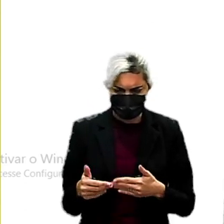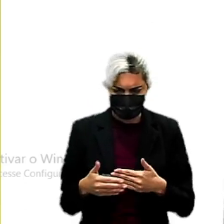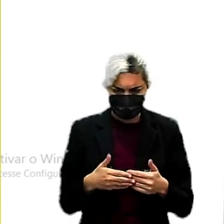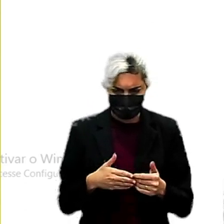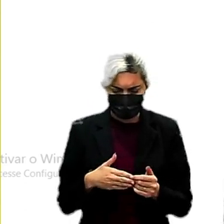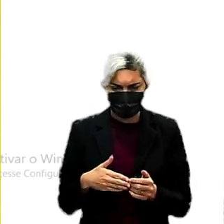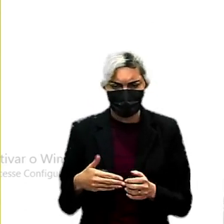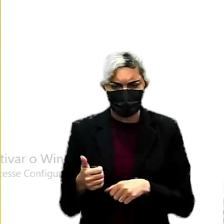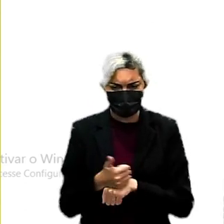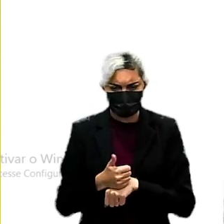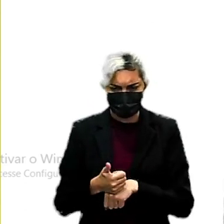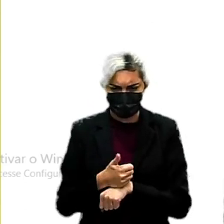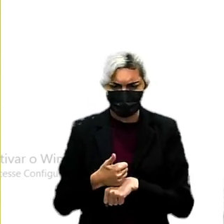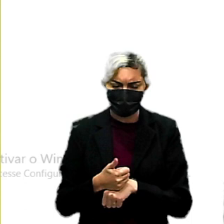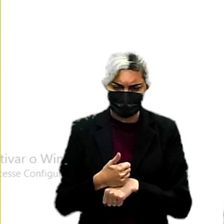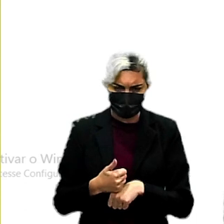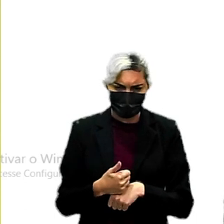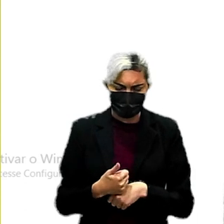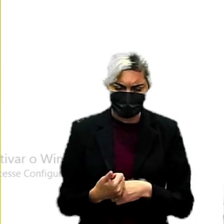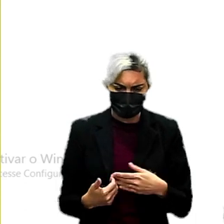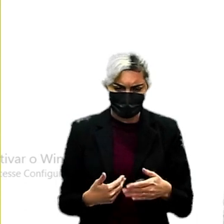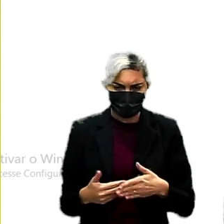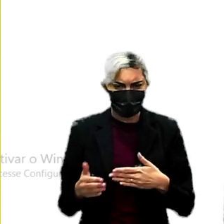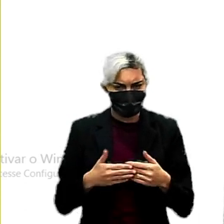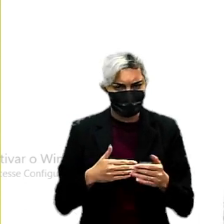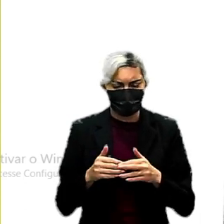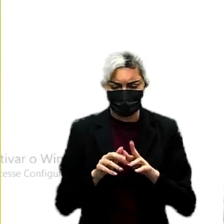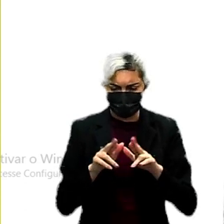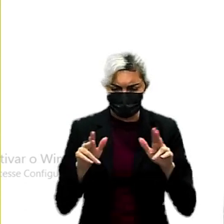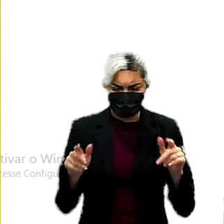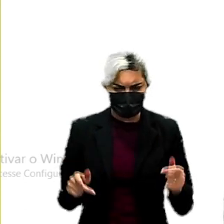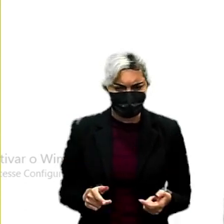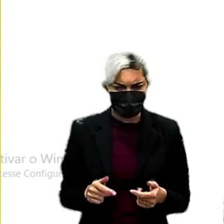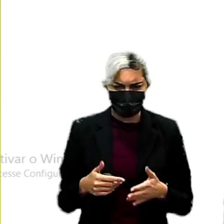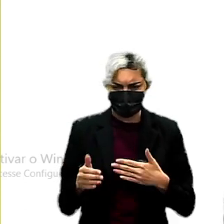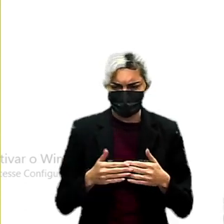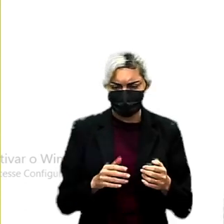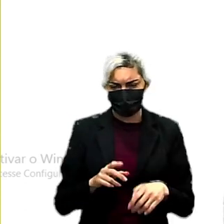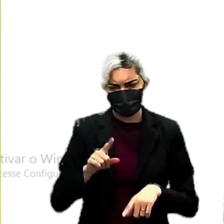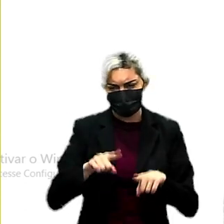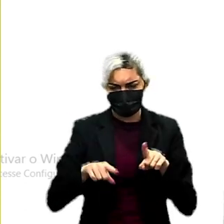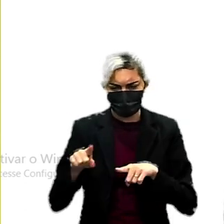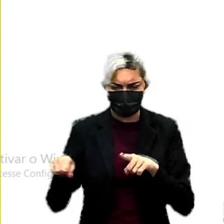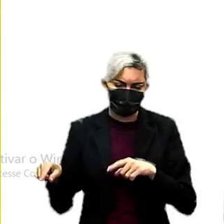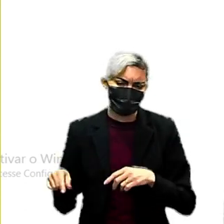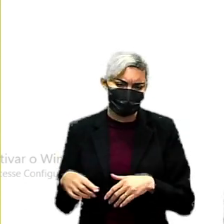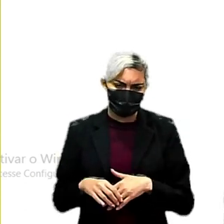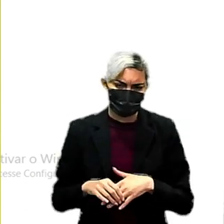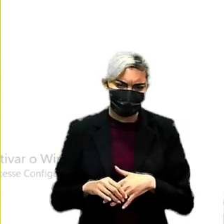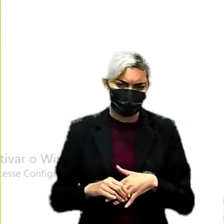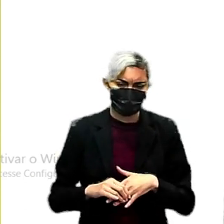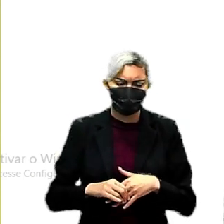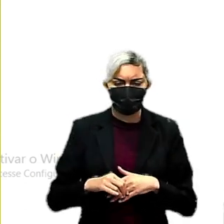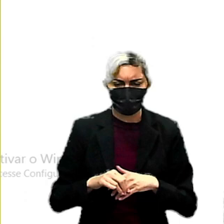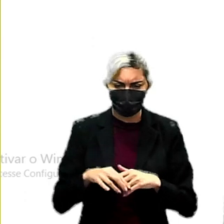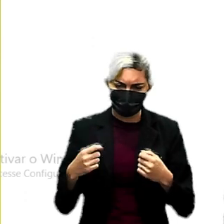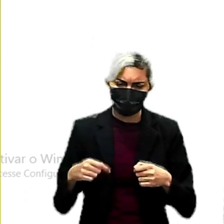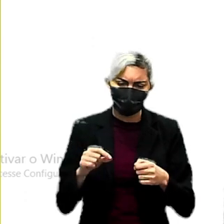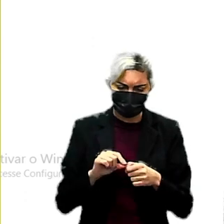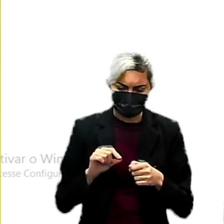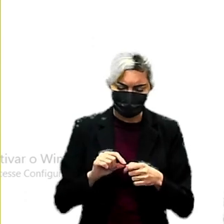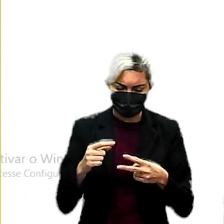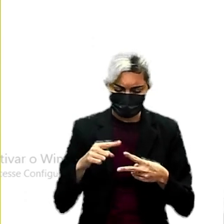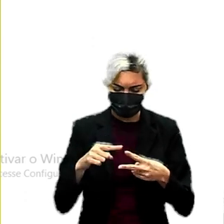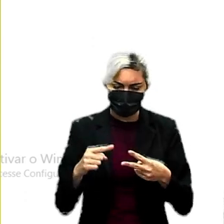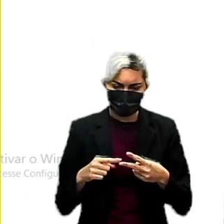profissional, qualquer um que seja, de qualquer categoria, de qualquer nível, enfim. A gente precisa fazer 2